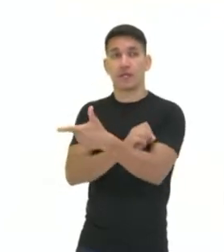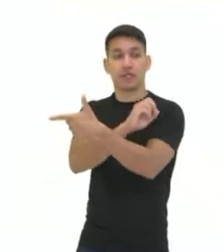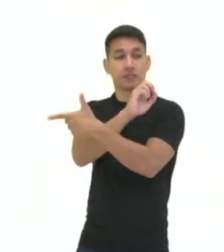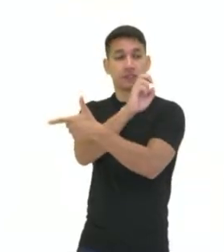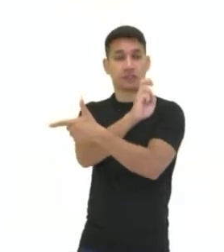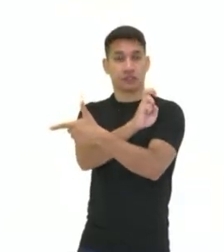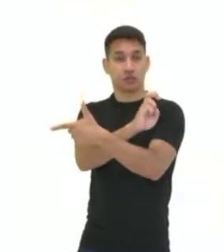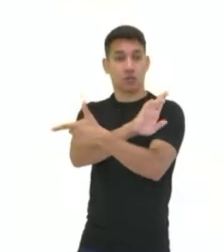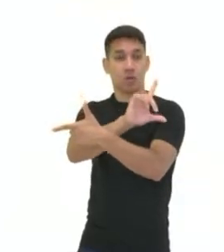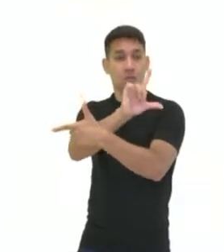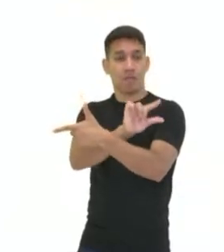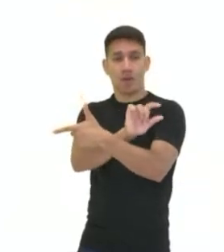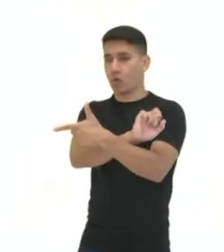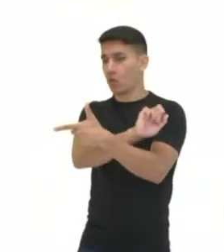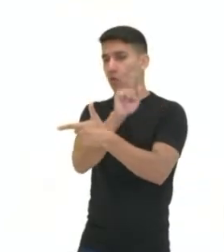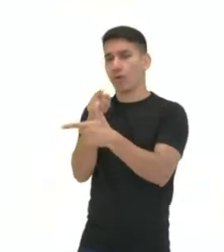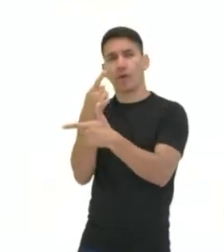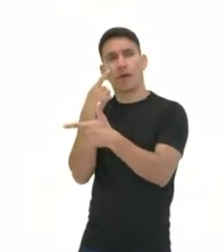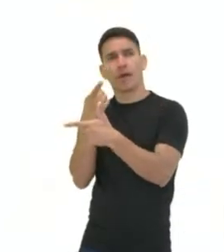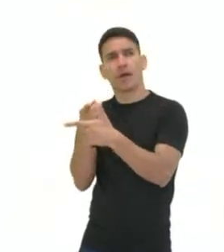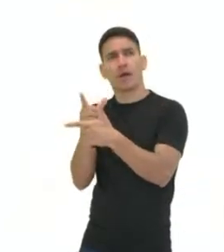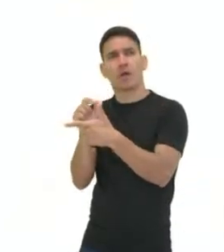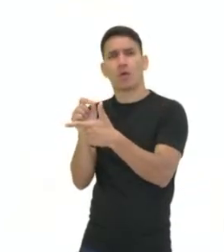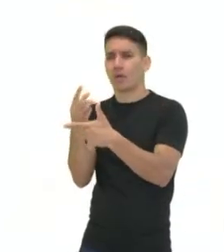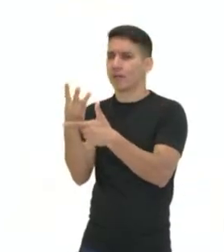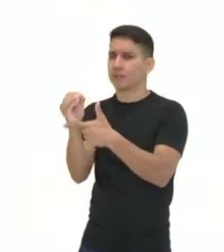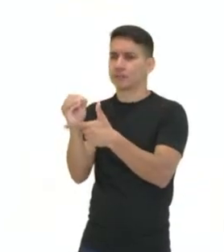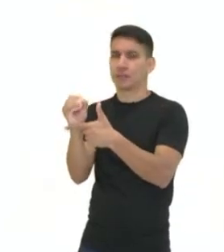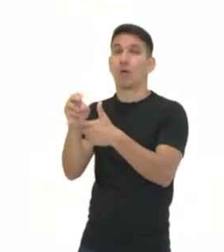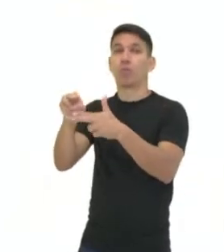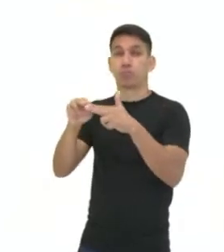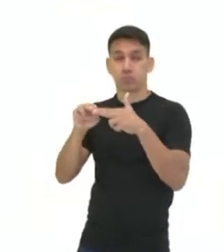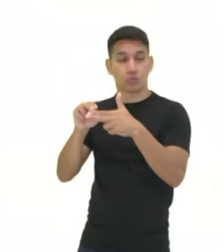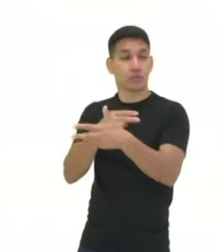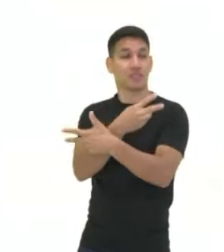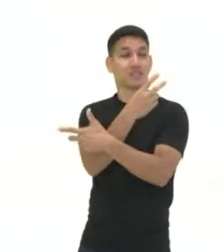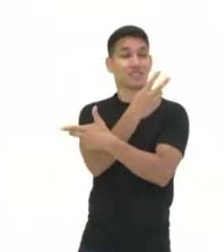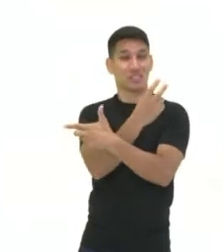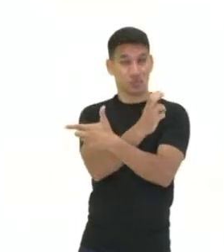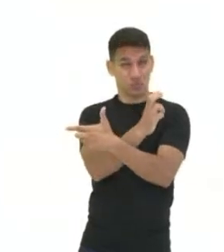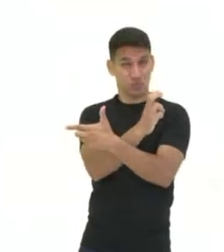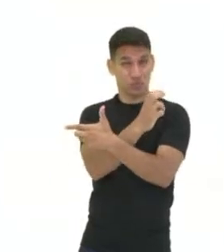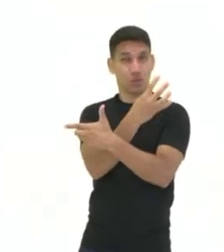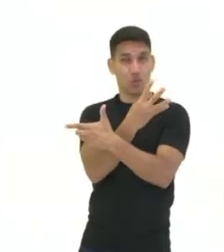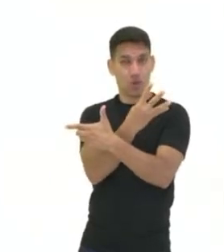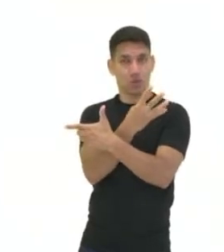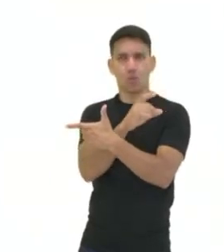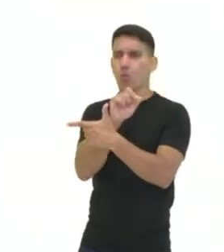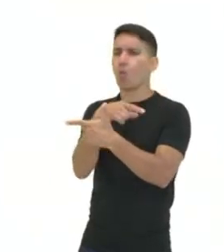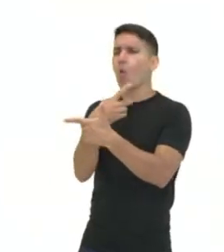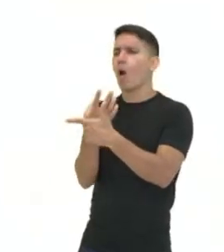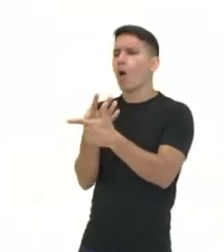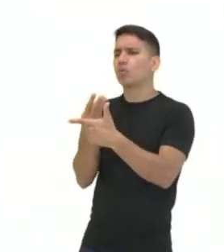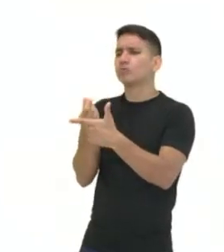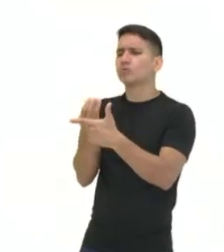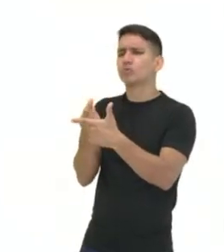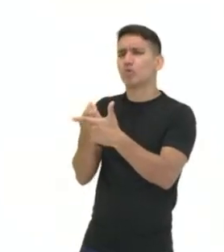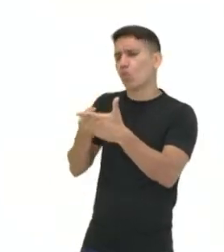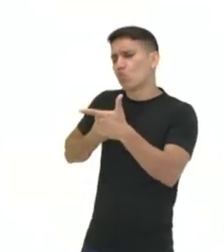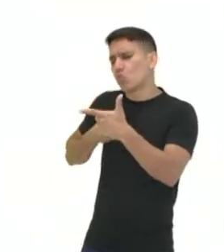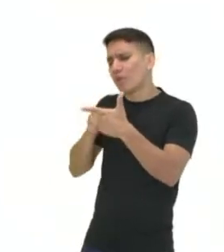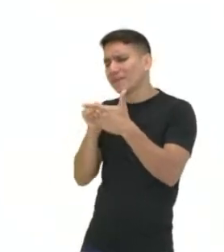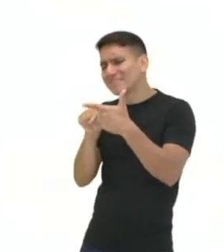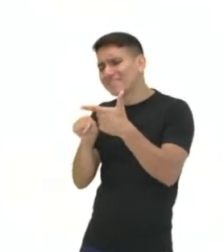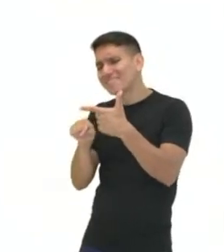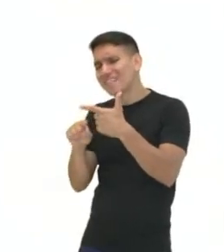que o 30. Então eu tenho que pegar o quê? O 54. E que número que eu vou multiplicar por 30 que vai dar 54?